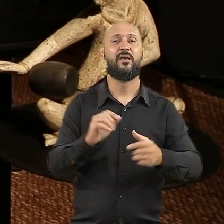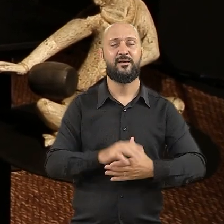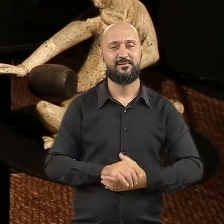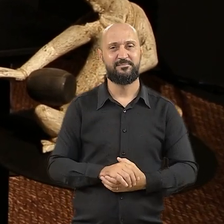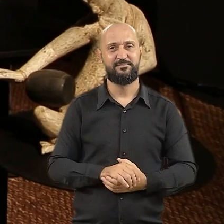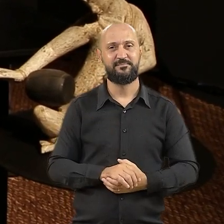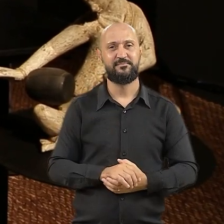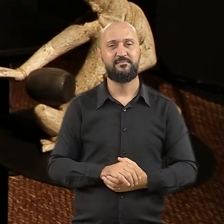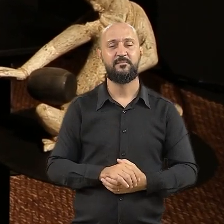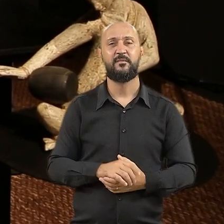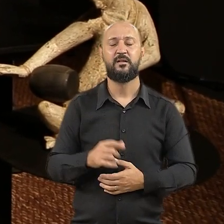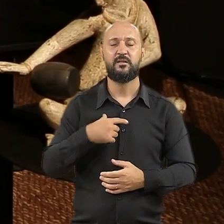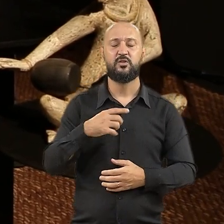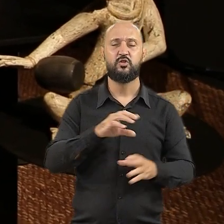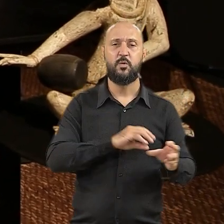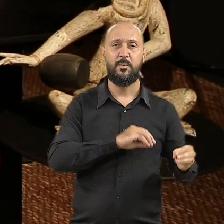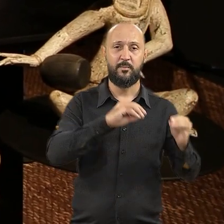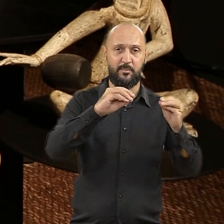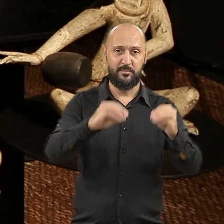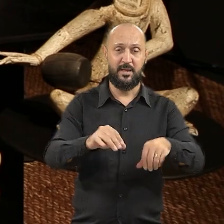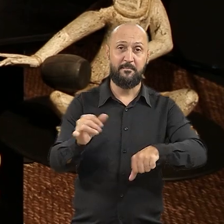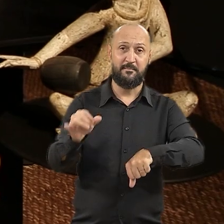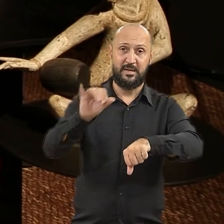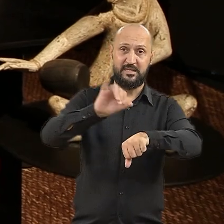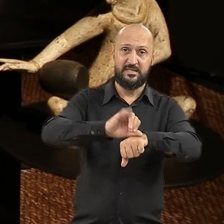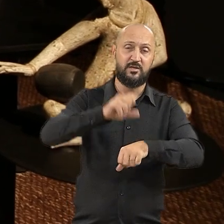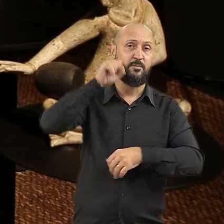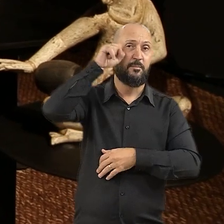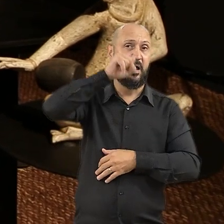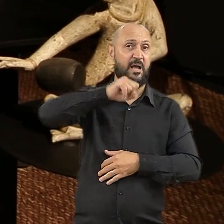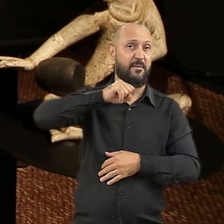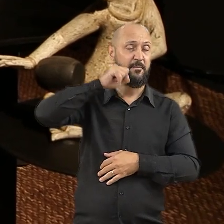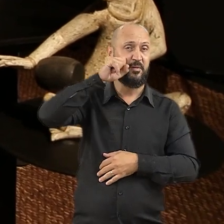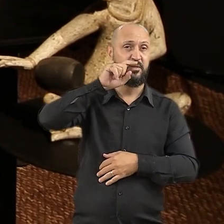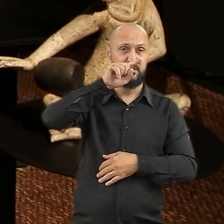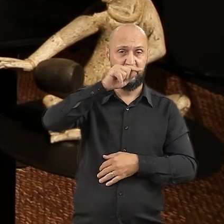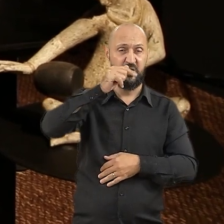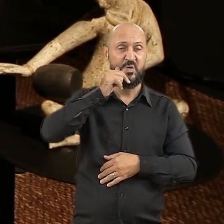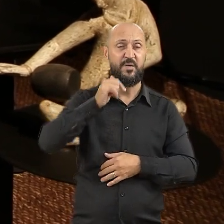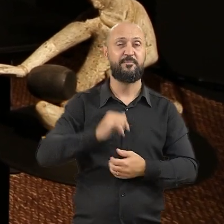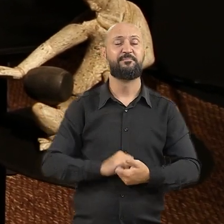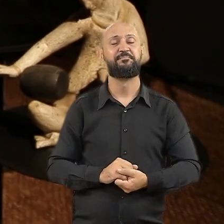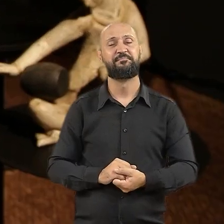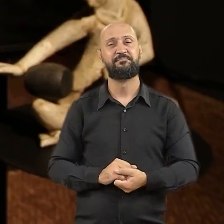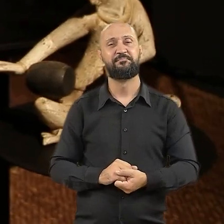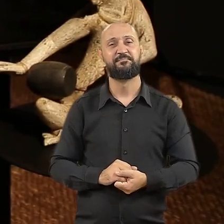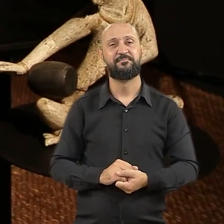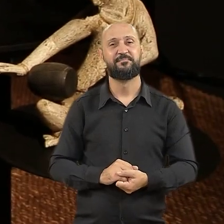aconteceu? Perto da gente mudar aqui para a sede do Parque dos Poderes,